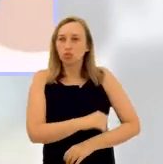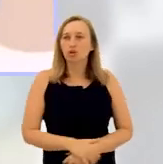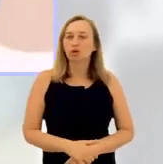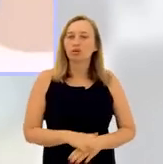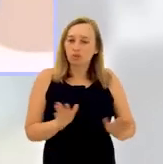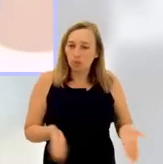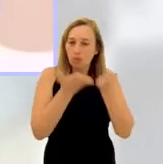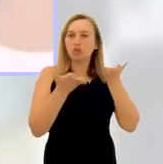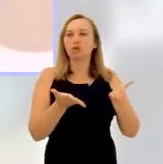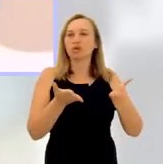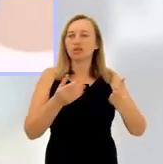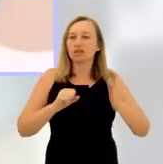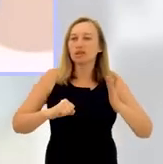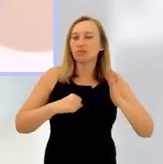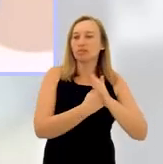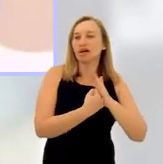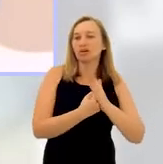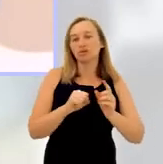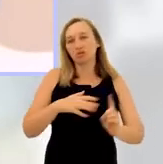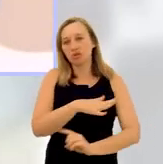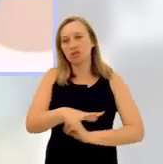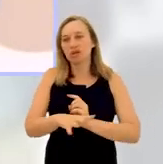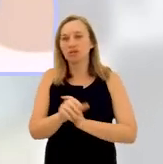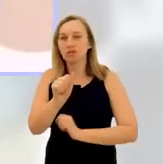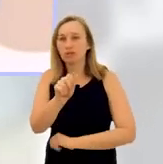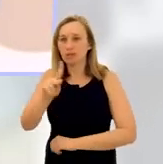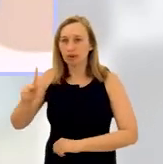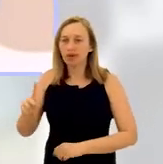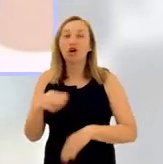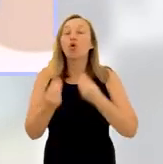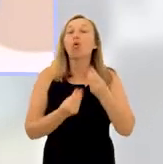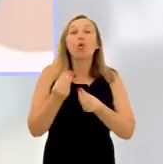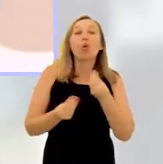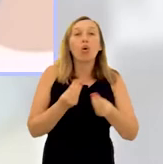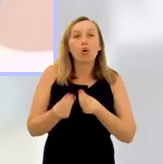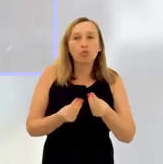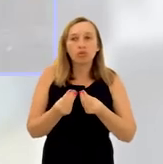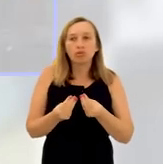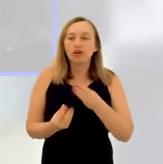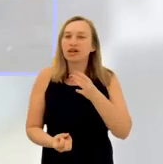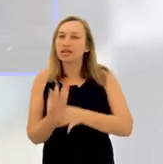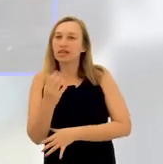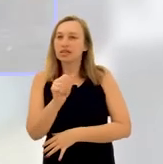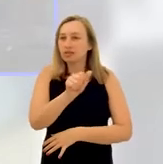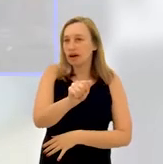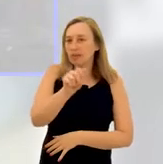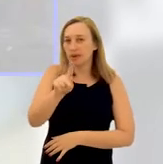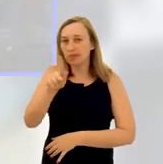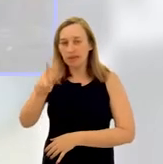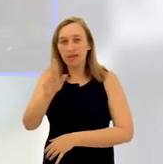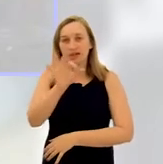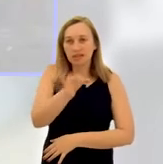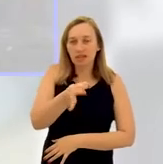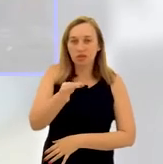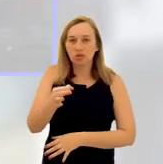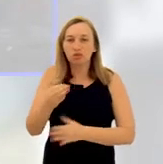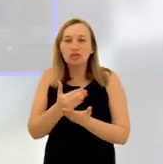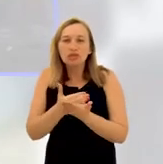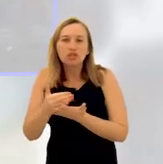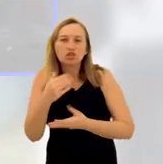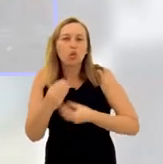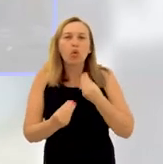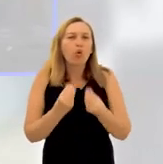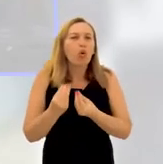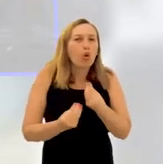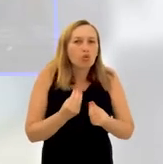fato, impulsionar esse pacto social via aplicativo. E como é que foi, assim, a criação do aplicativo de fato, né?